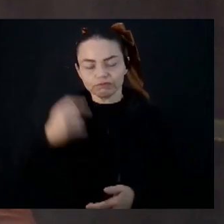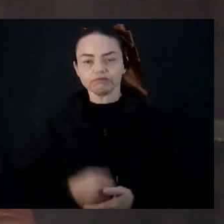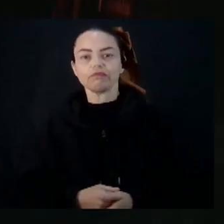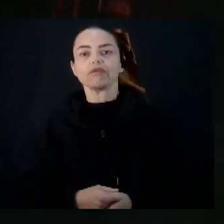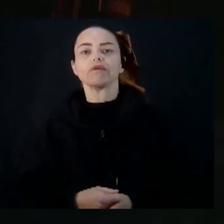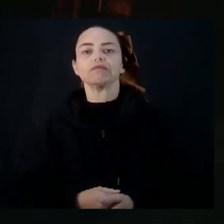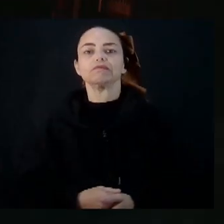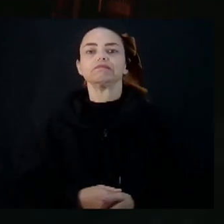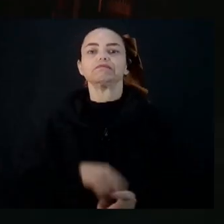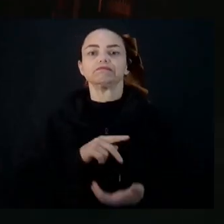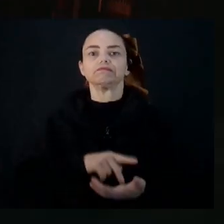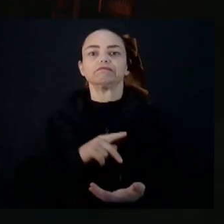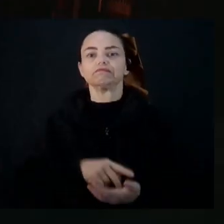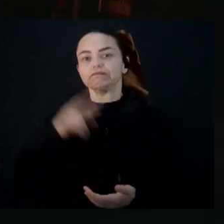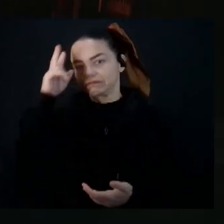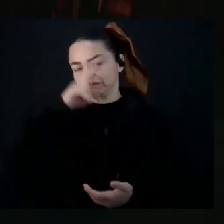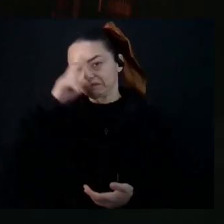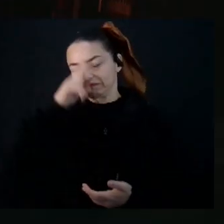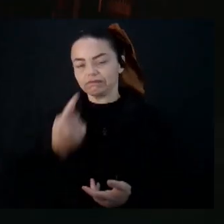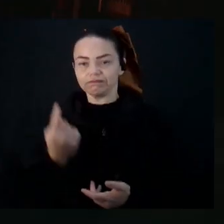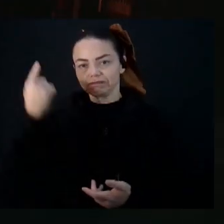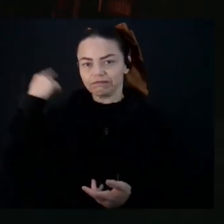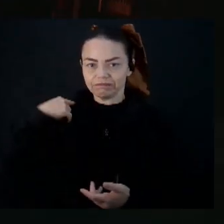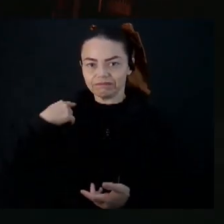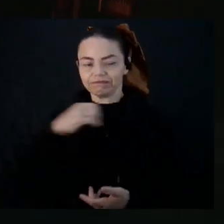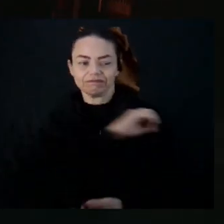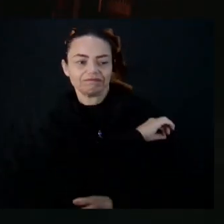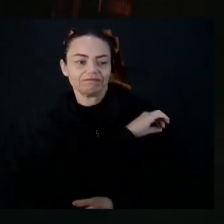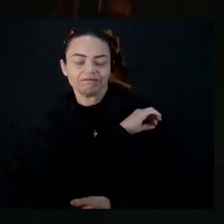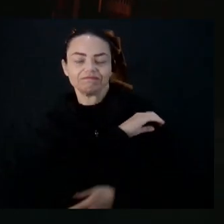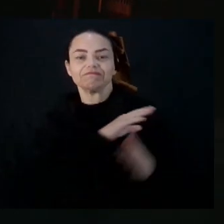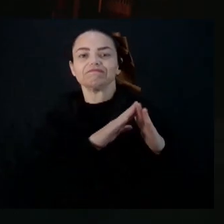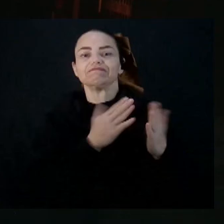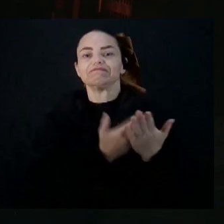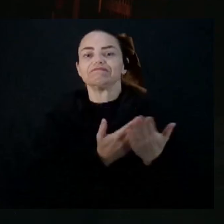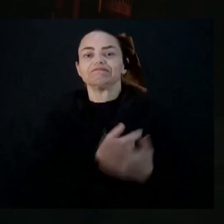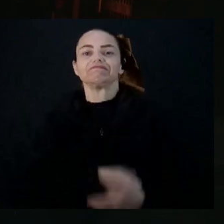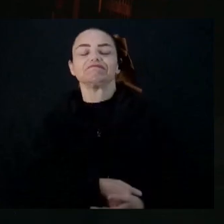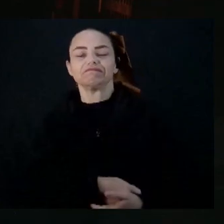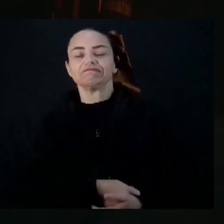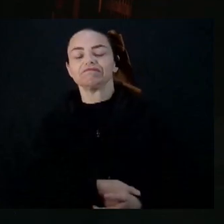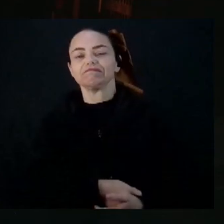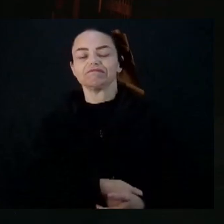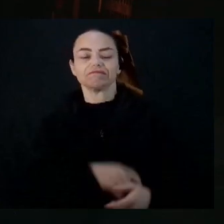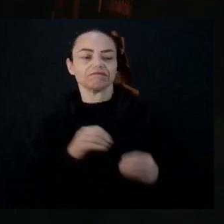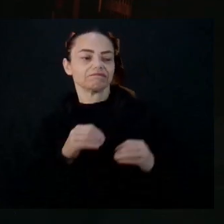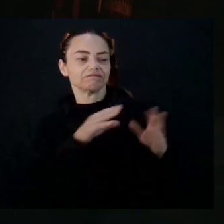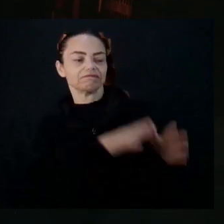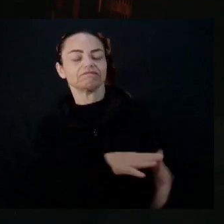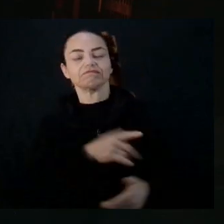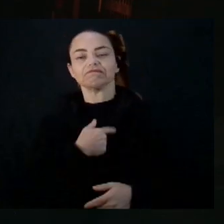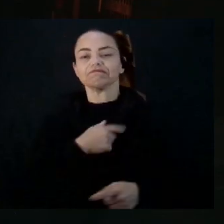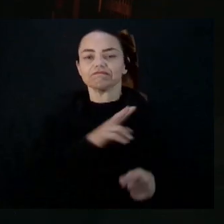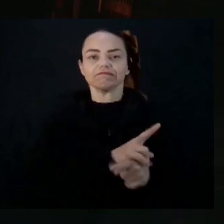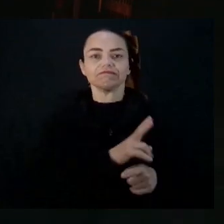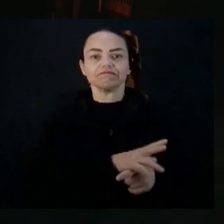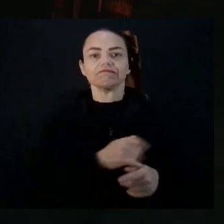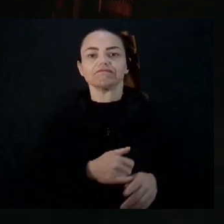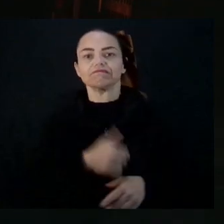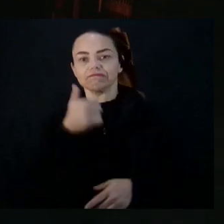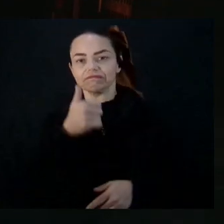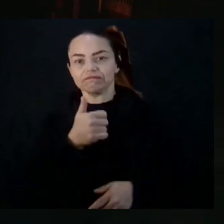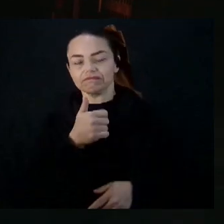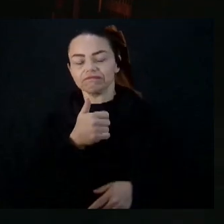parte. Lembra lá no prézinho, né, quando a mãe deixa a criança, a mãe, o cuidador, deixa a criança pela primeira vez na